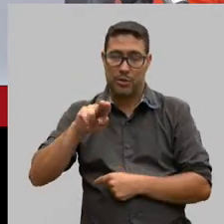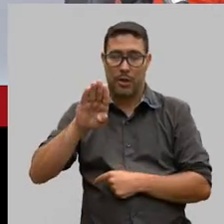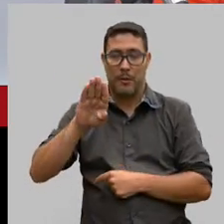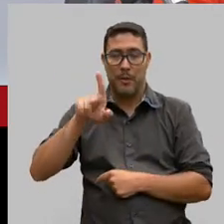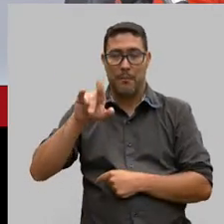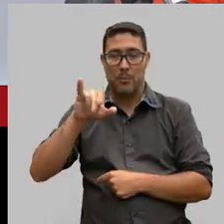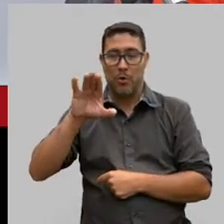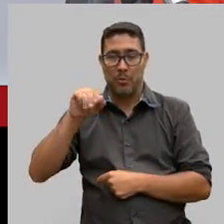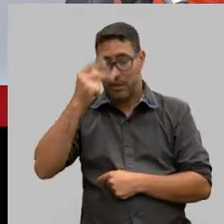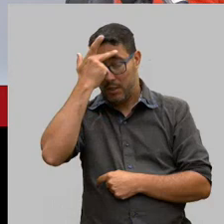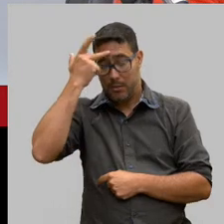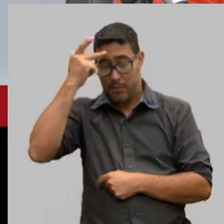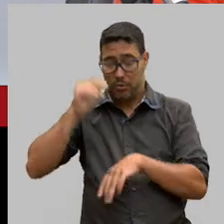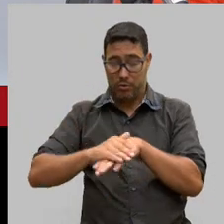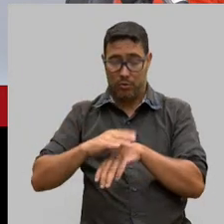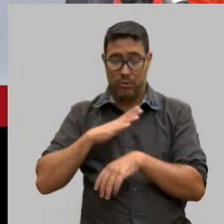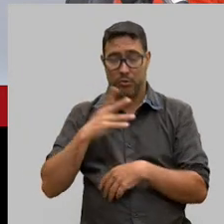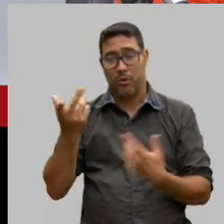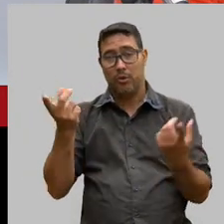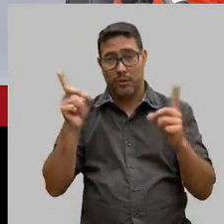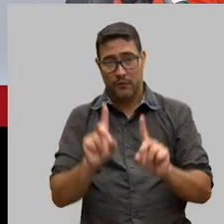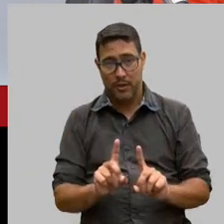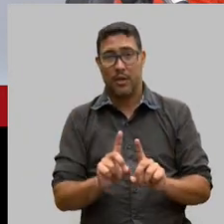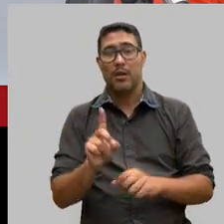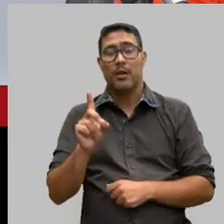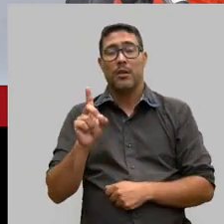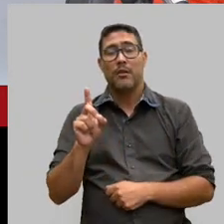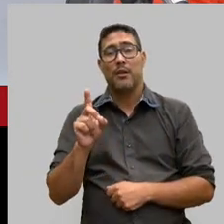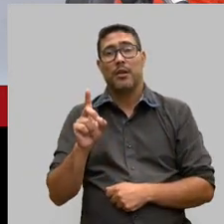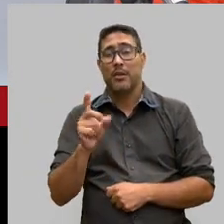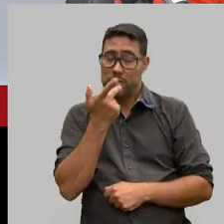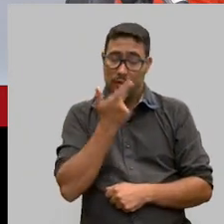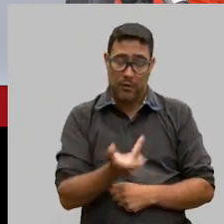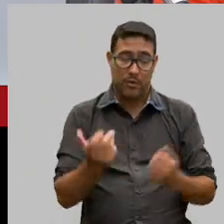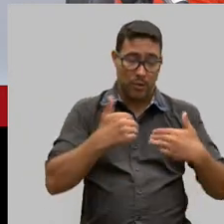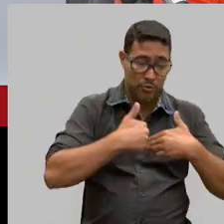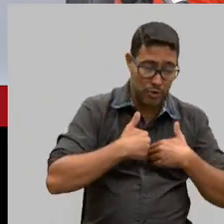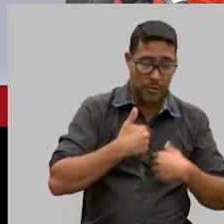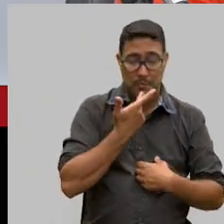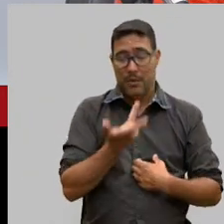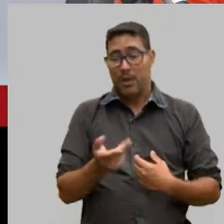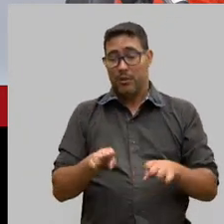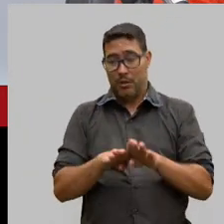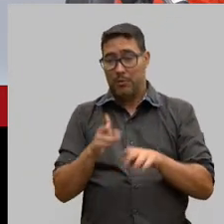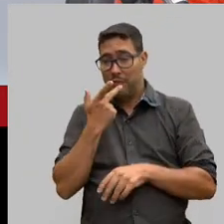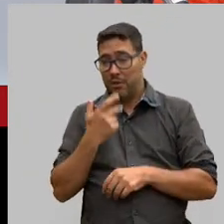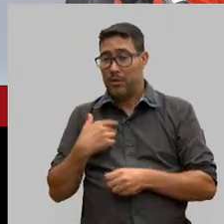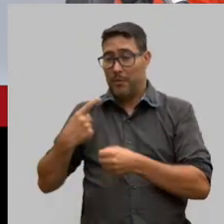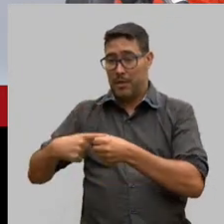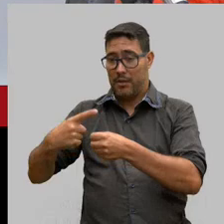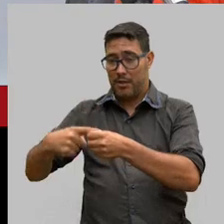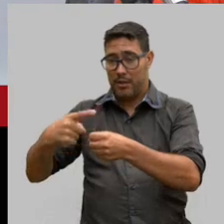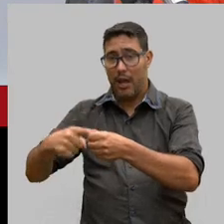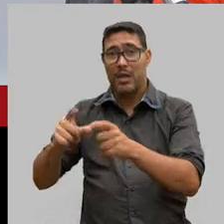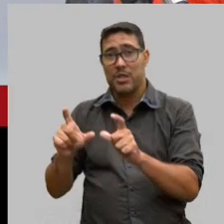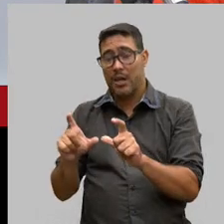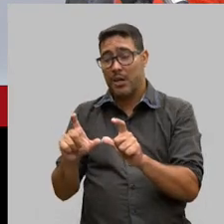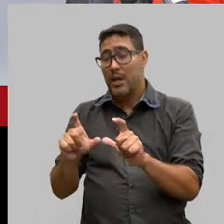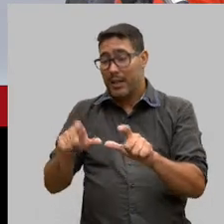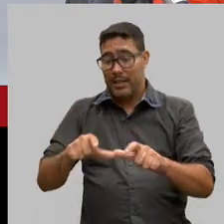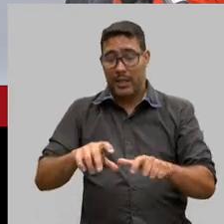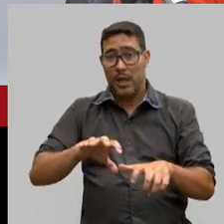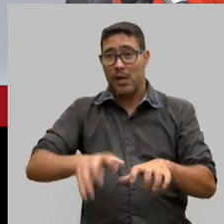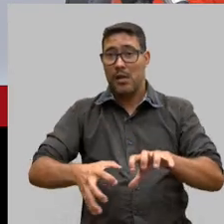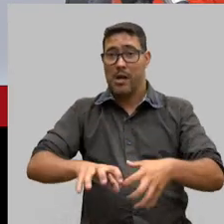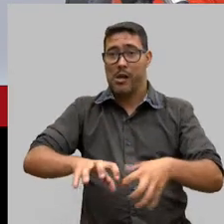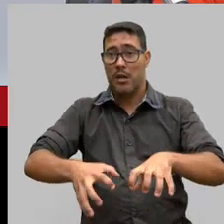deficiência porque ao mesmo tempo que a gente tá falando sobre autismo aqui eu tô falando também da minha cidade ter um buraco que o cadeirante não pode atravessar